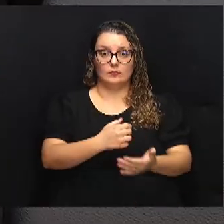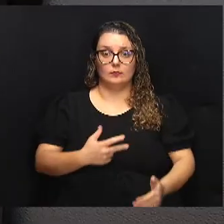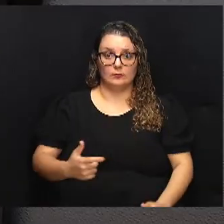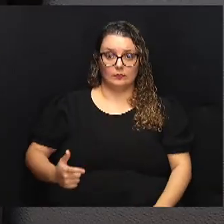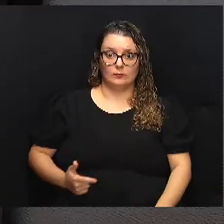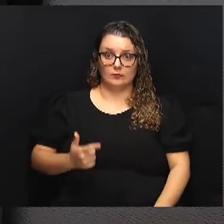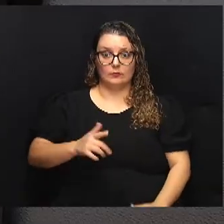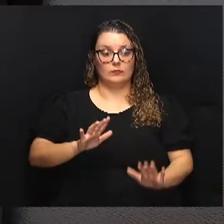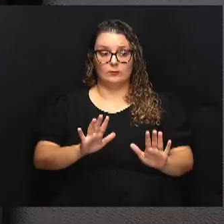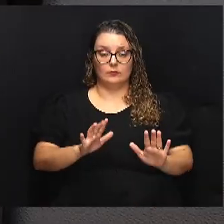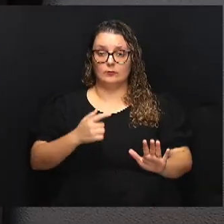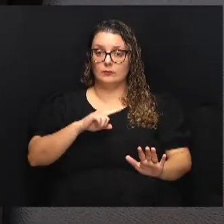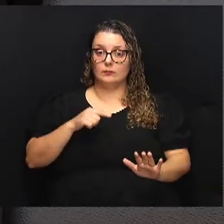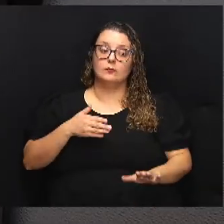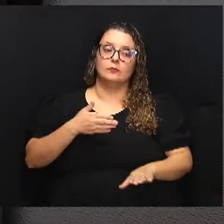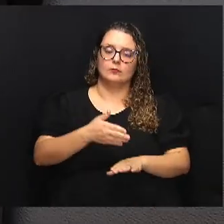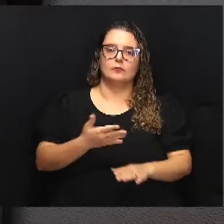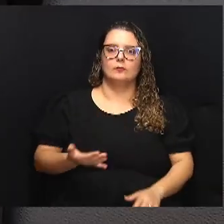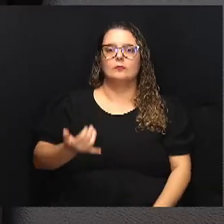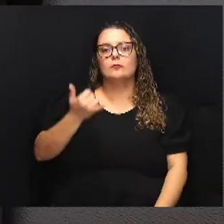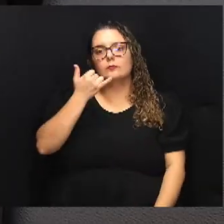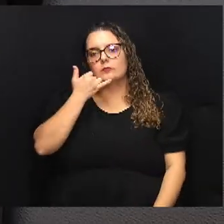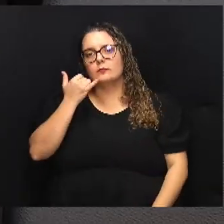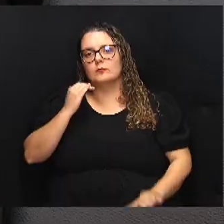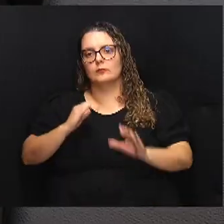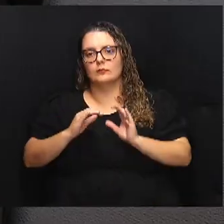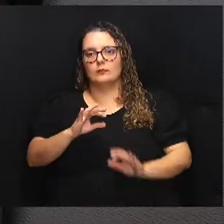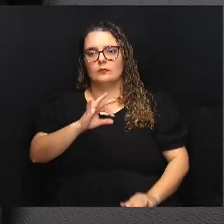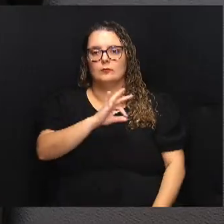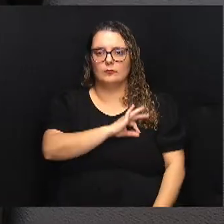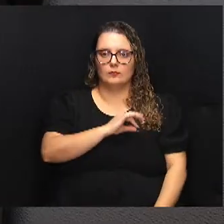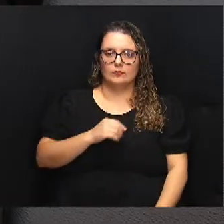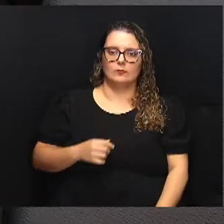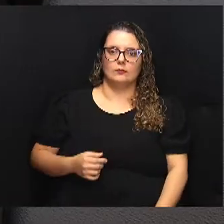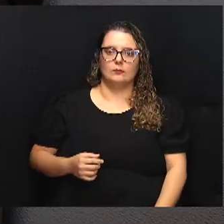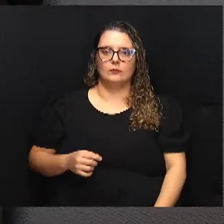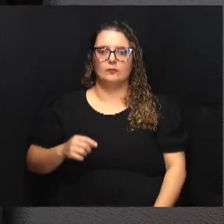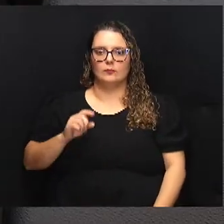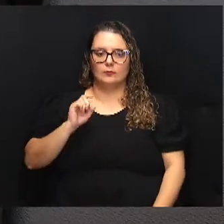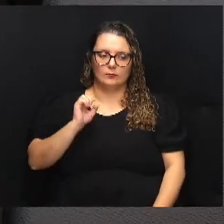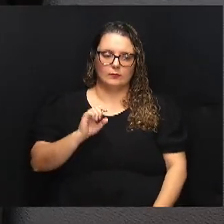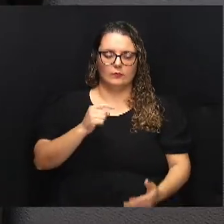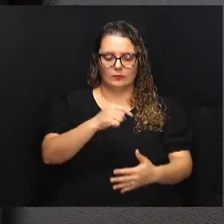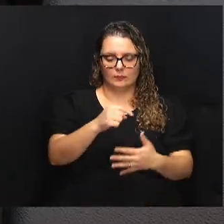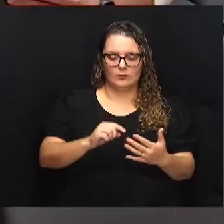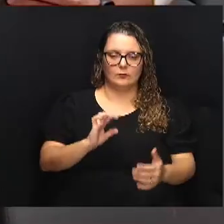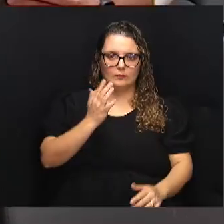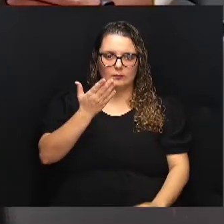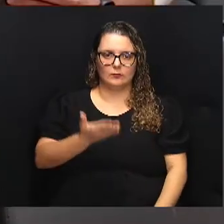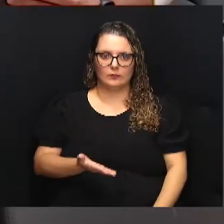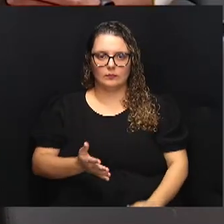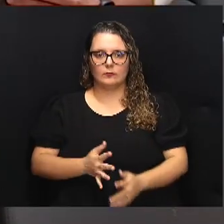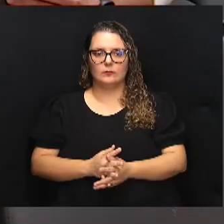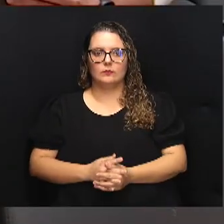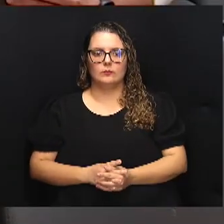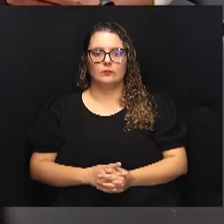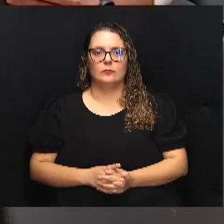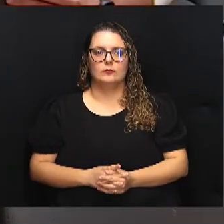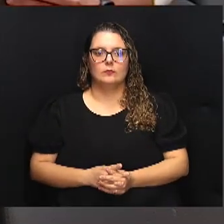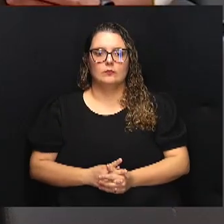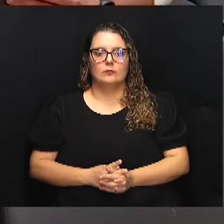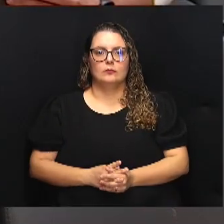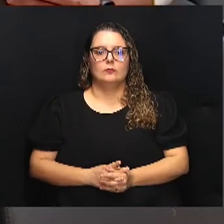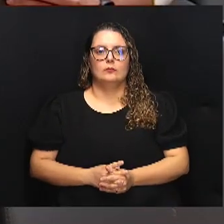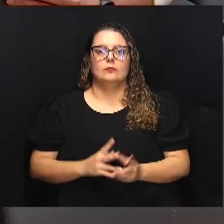outra pessoa, você fala assim, não vou fazer. Mas comunicar à polícia, ou falar assim, olha, foi isso que aconteceu, né? Então a gente, do mesma forma, é